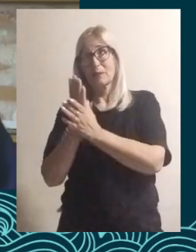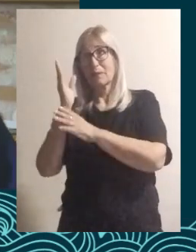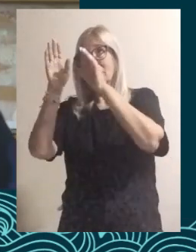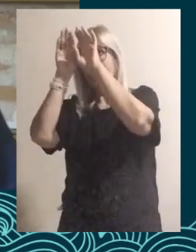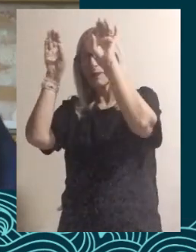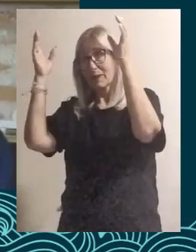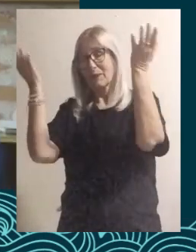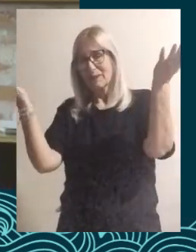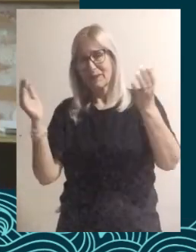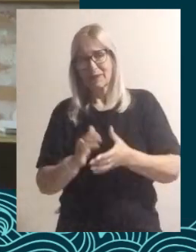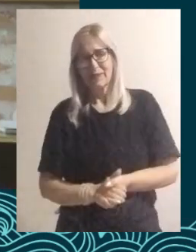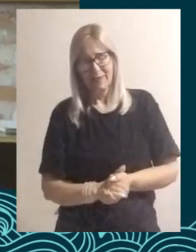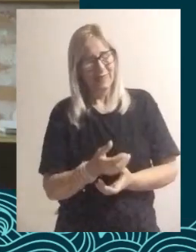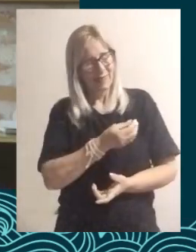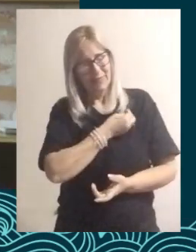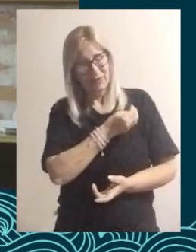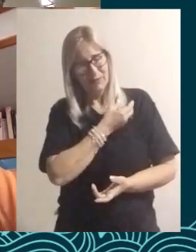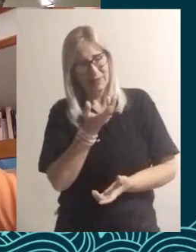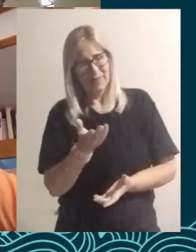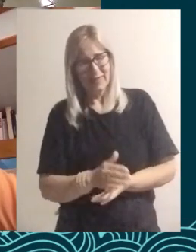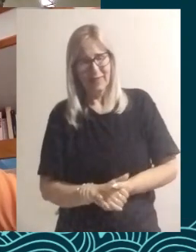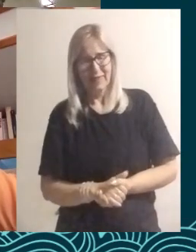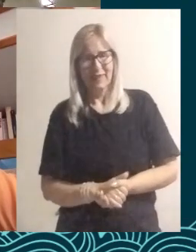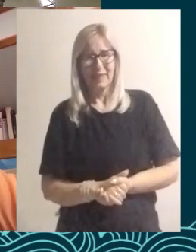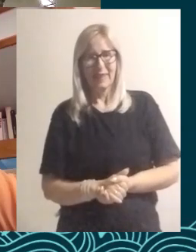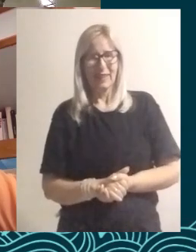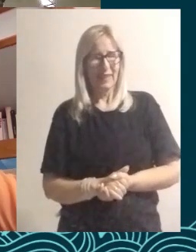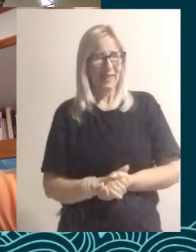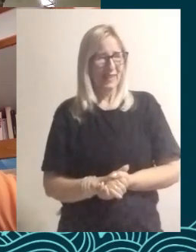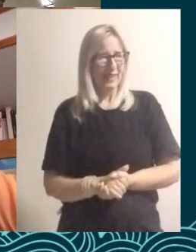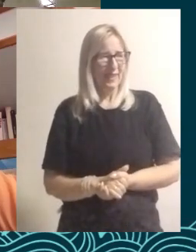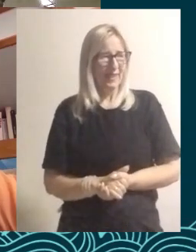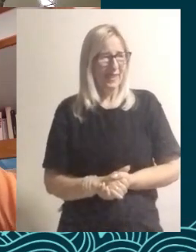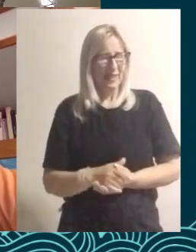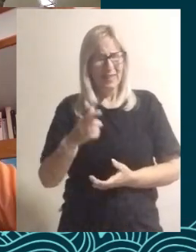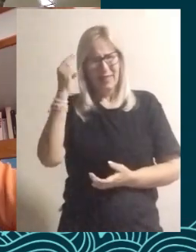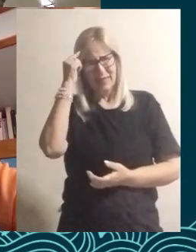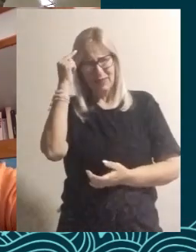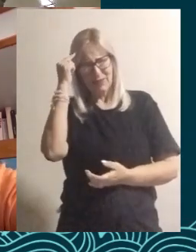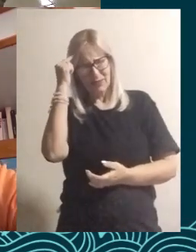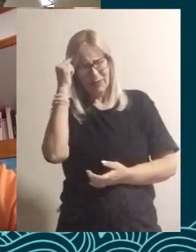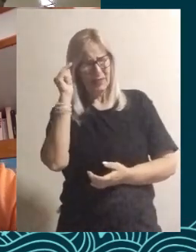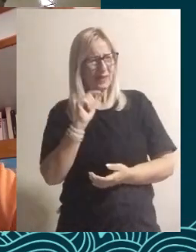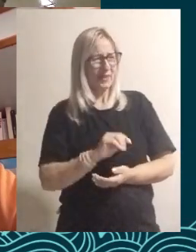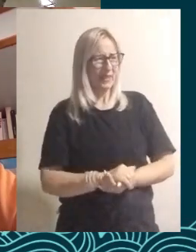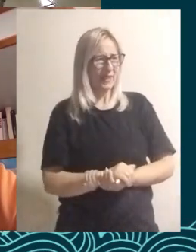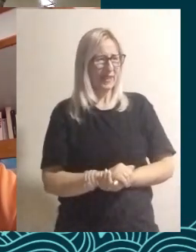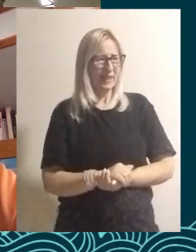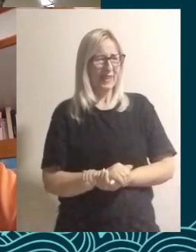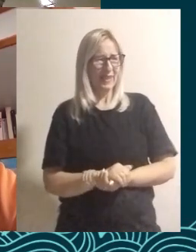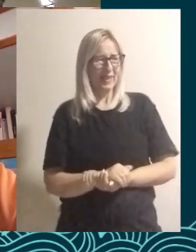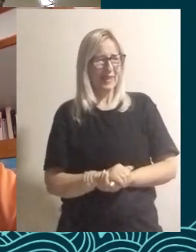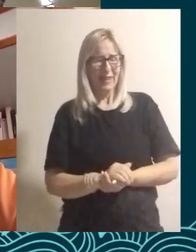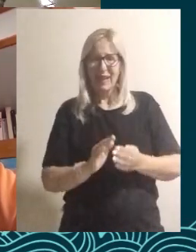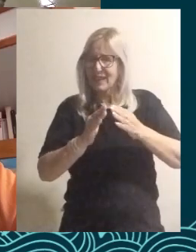embora daqui, né? Porque é isso, né? É a vida, Mas uma coisa que a né? Tamara A falou gente agora ficou batendo,